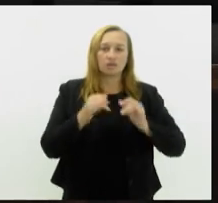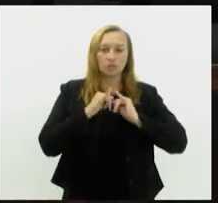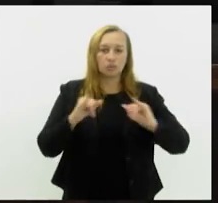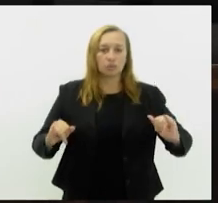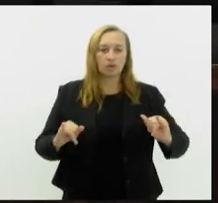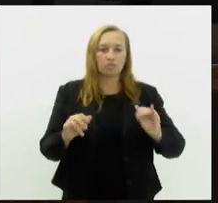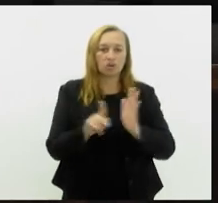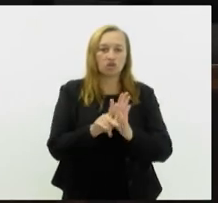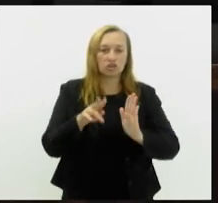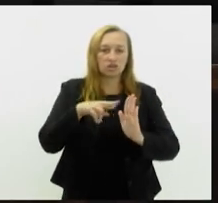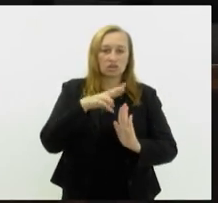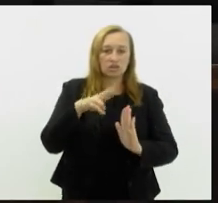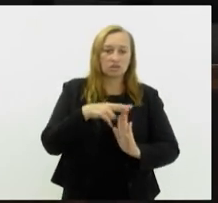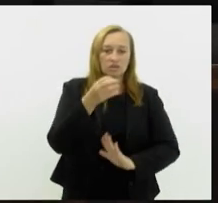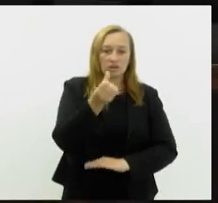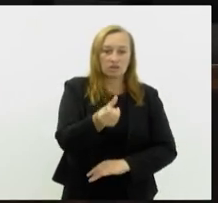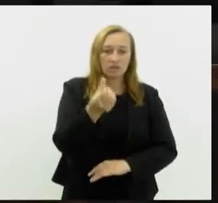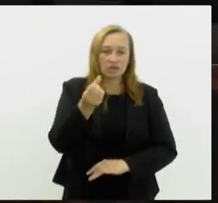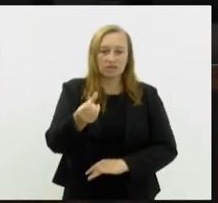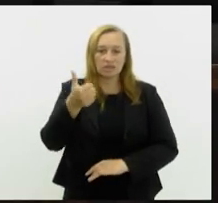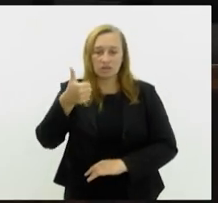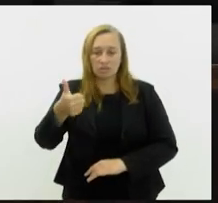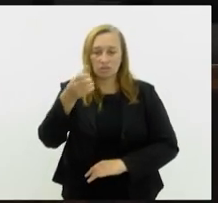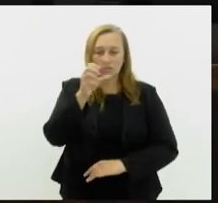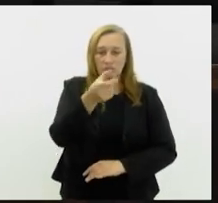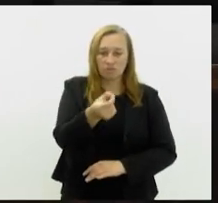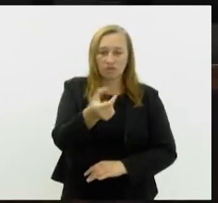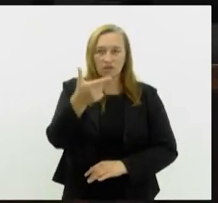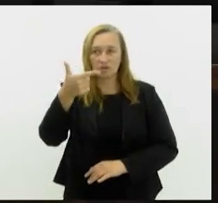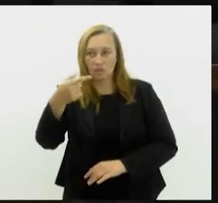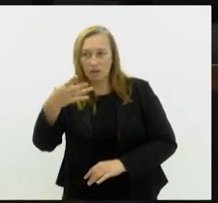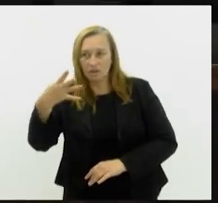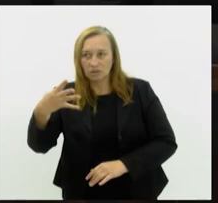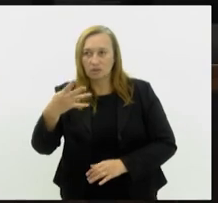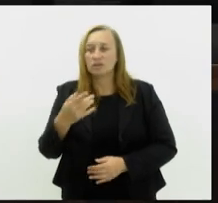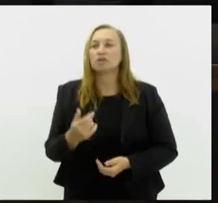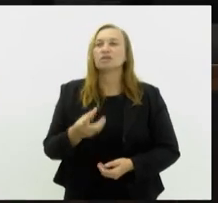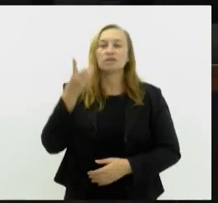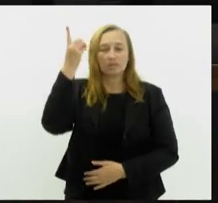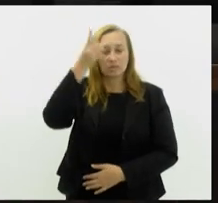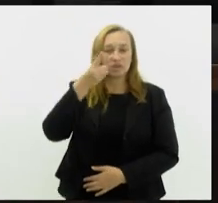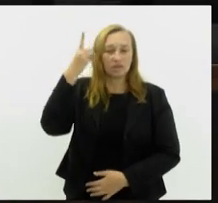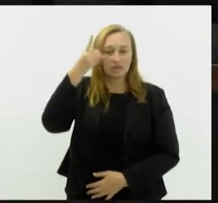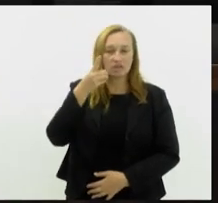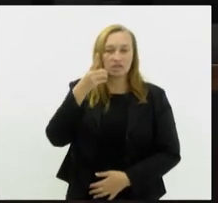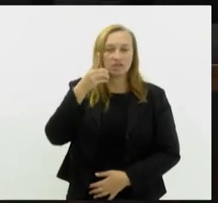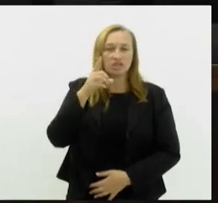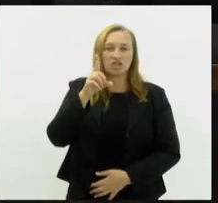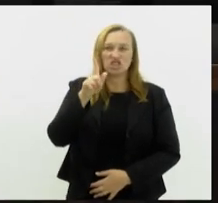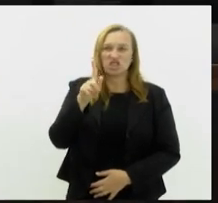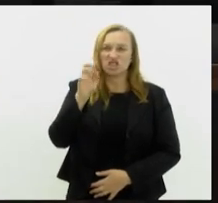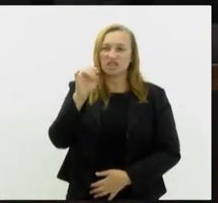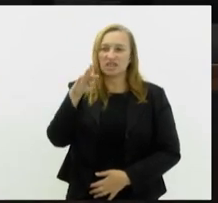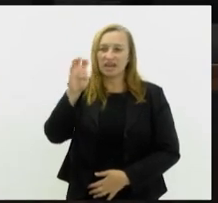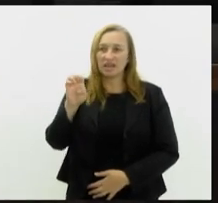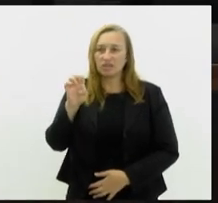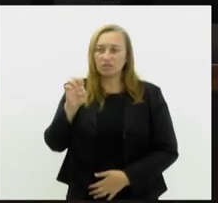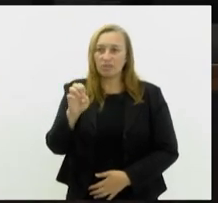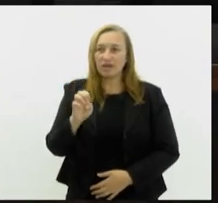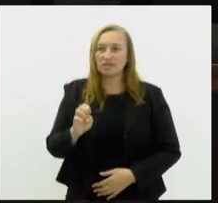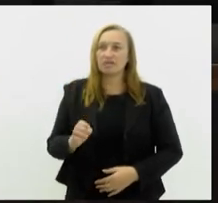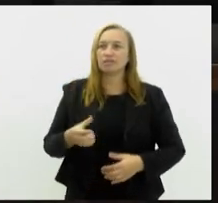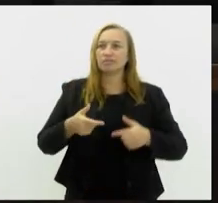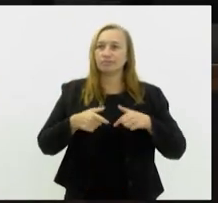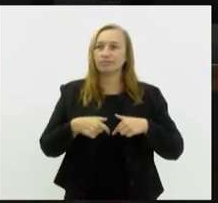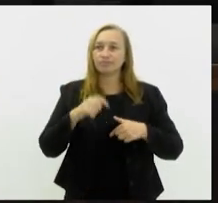Anuncio projeto de resolução número 661 de 2024, de autoria da deputada Gisele Monteiro, que concede a